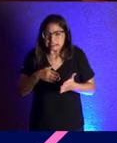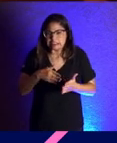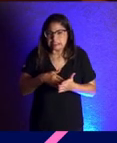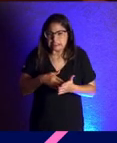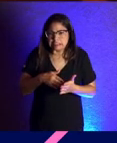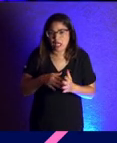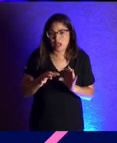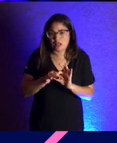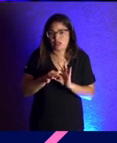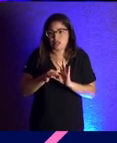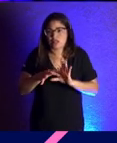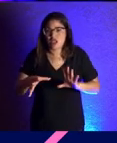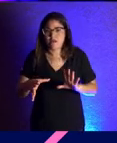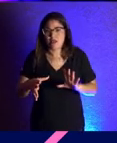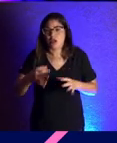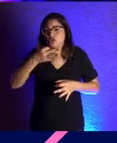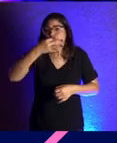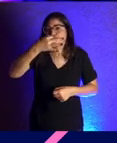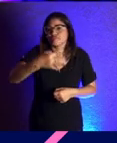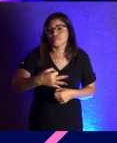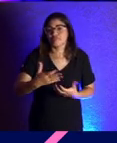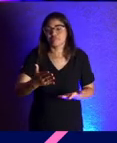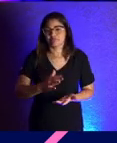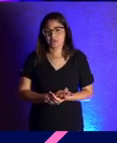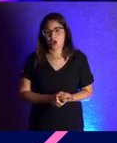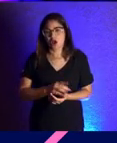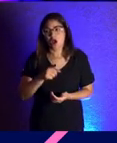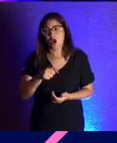expresión. Então, como você pode falar,